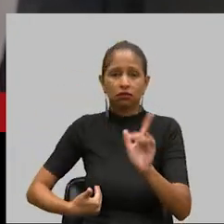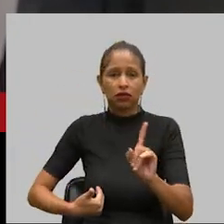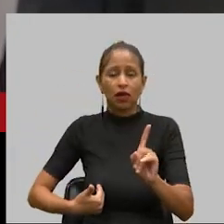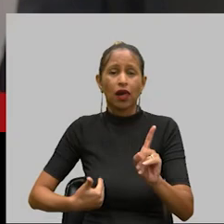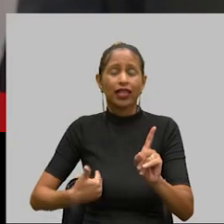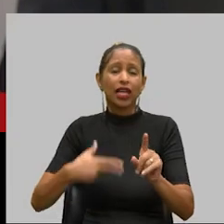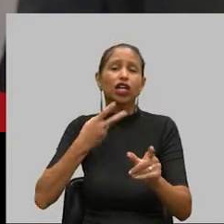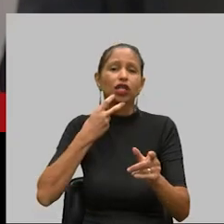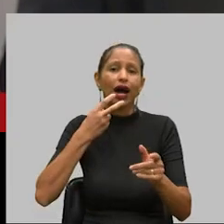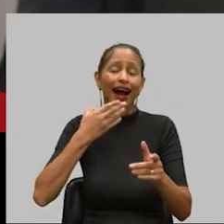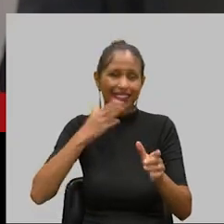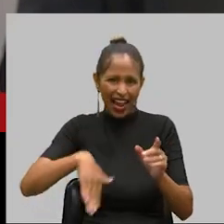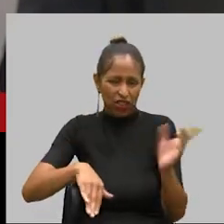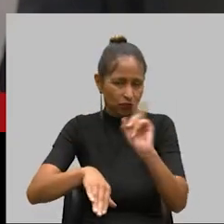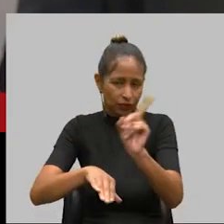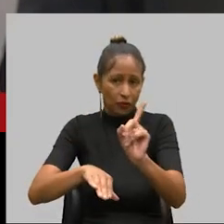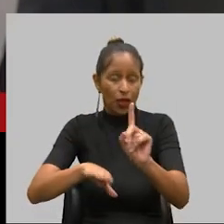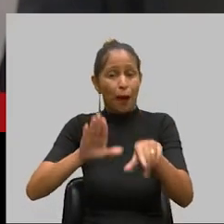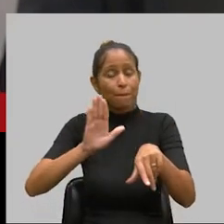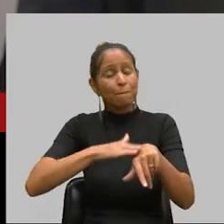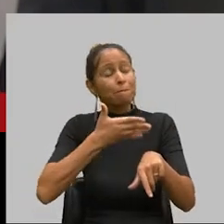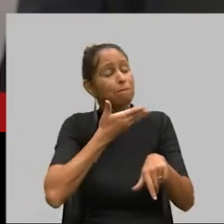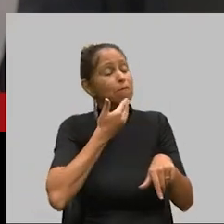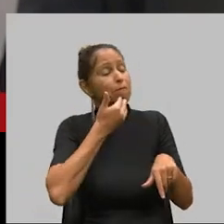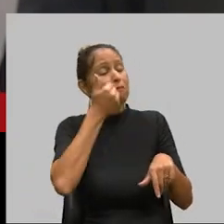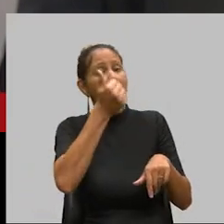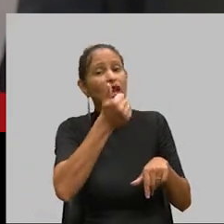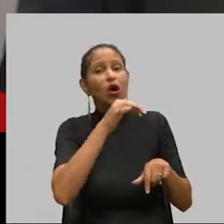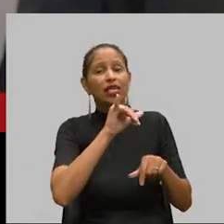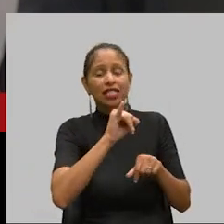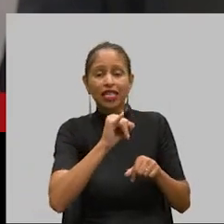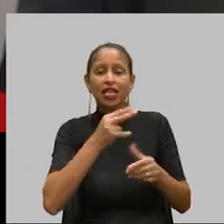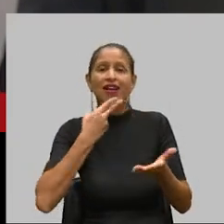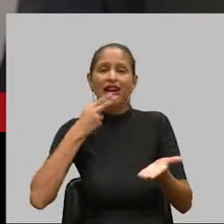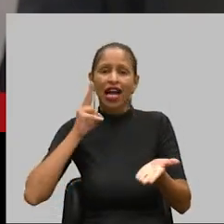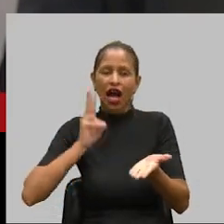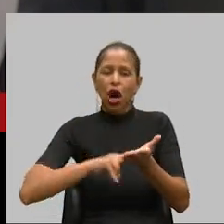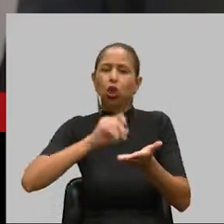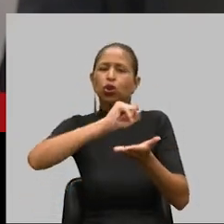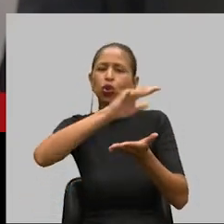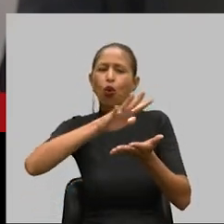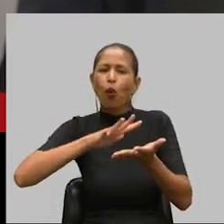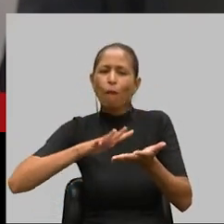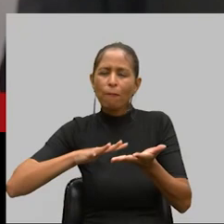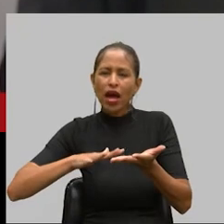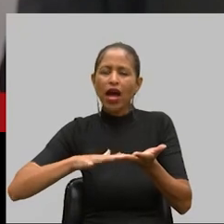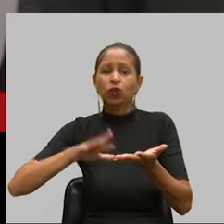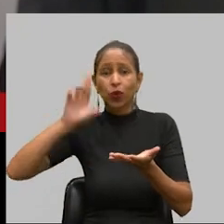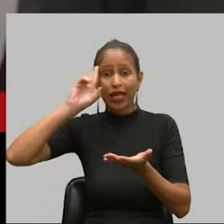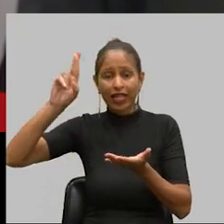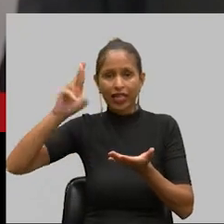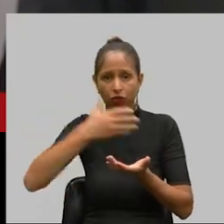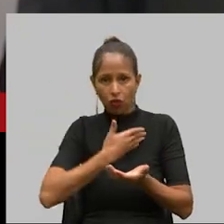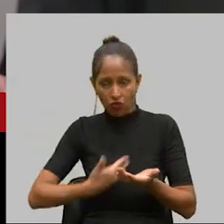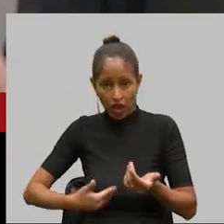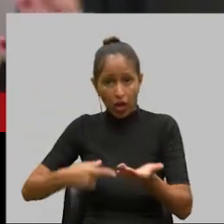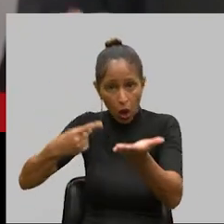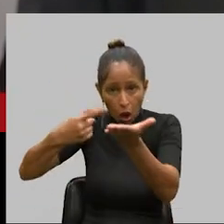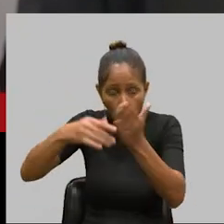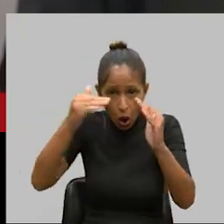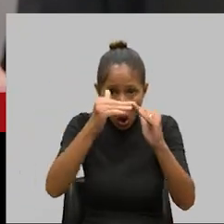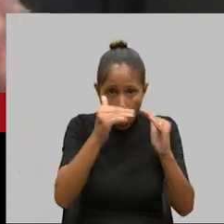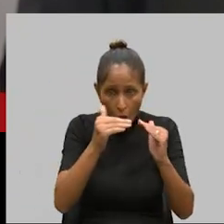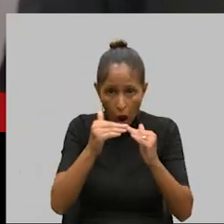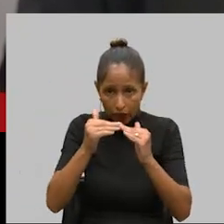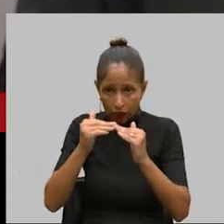no período da tarde eu acho que terá mais efetividade se nós entregarmos esse documento para o líder do governo se assim vocês concordarem vocês